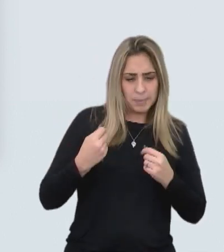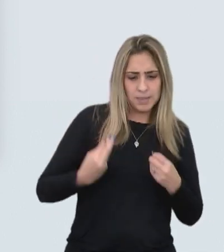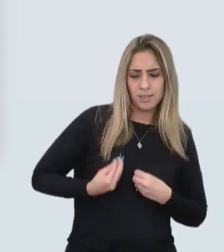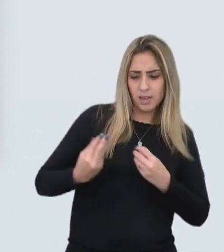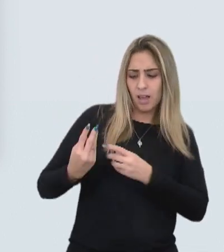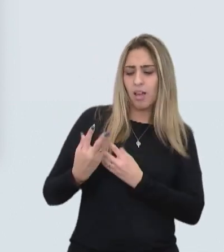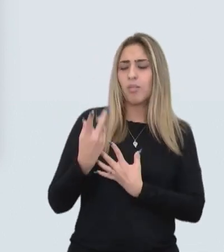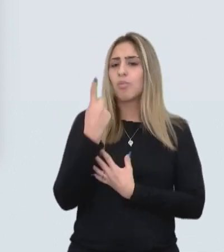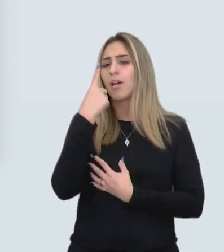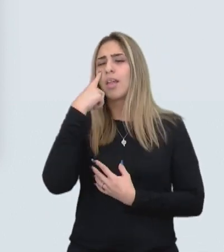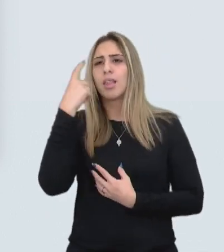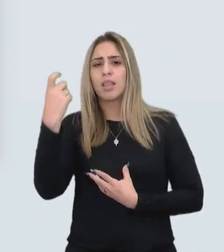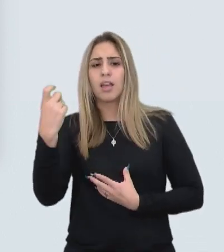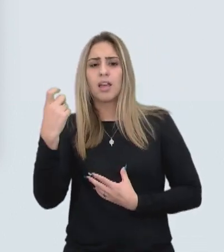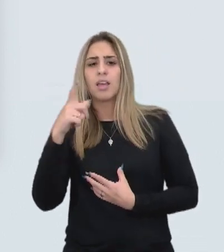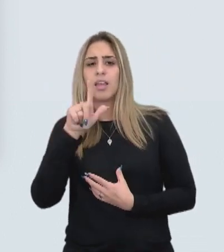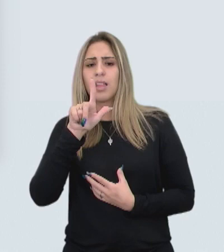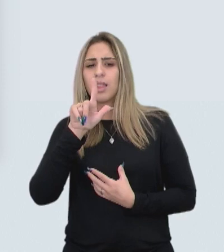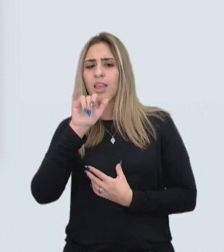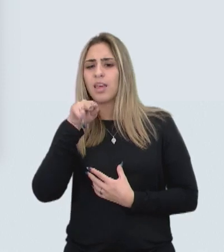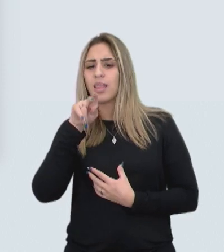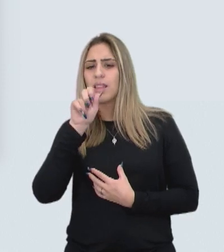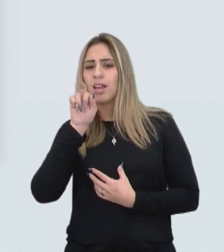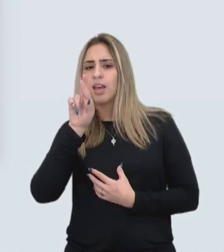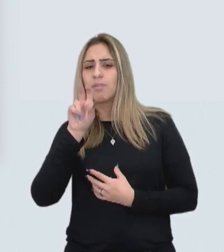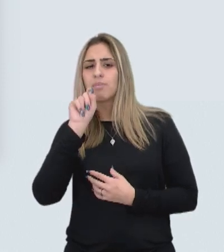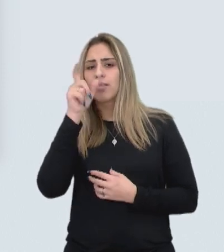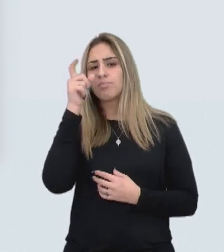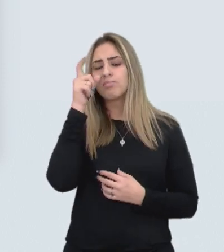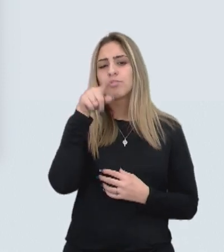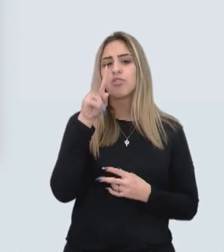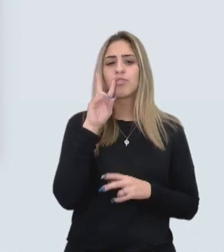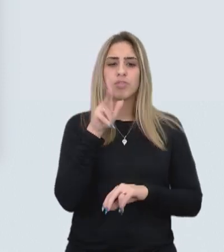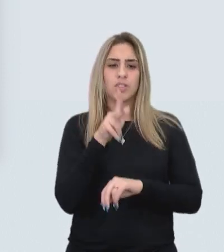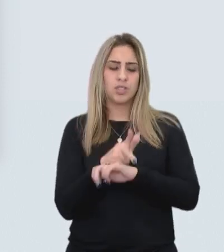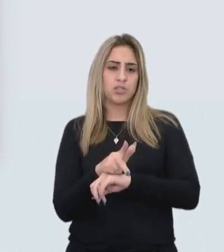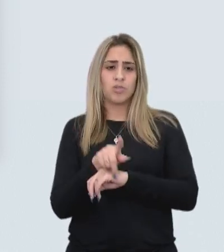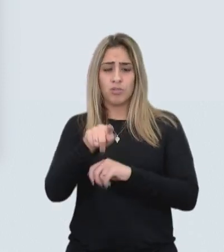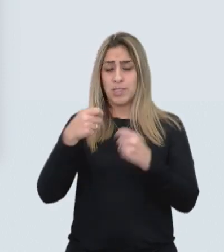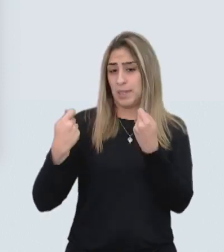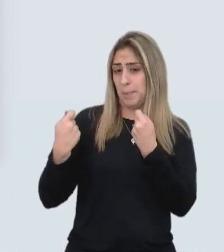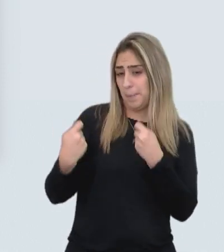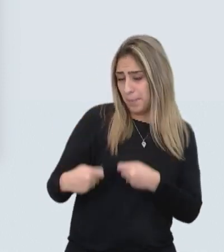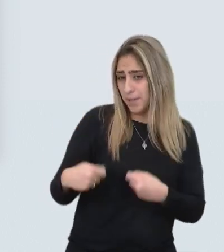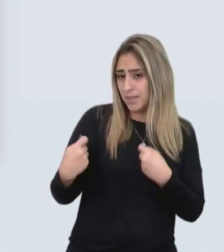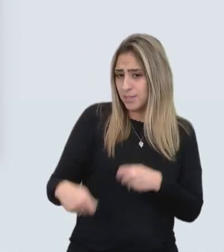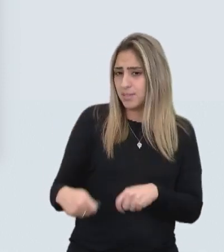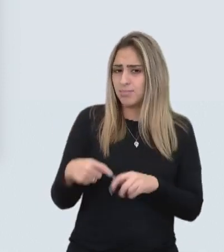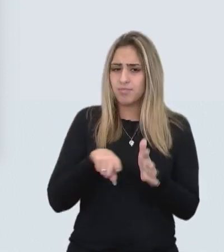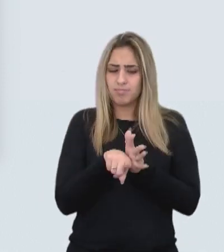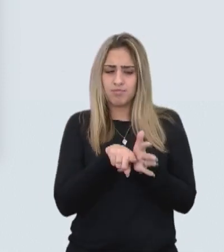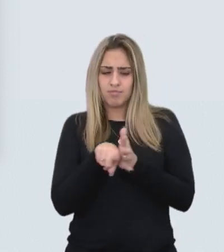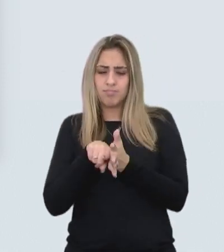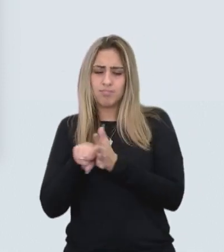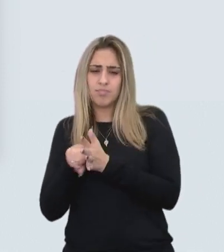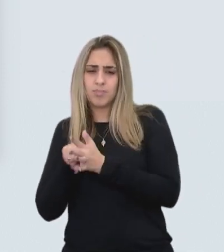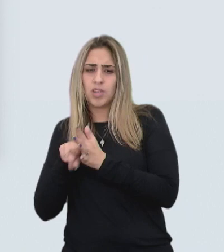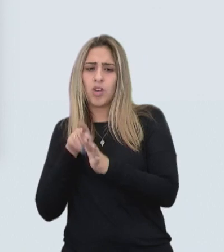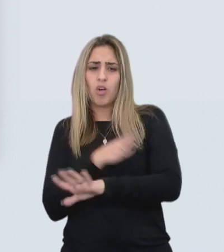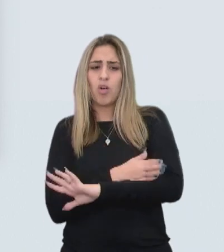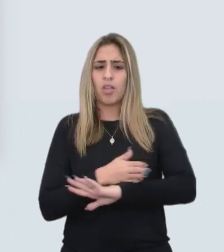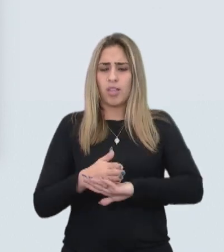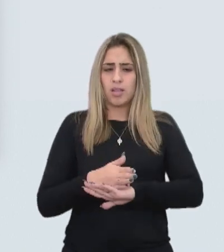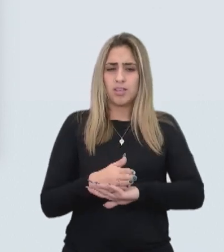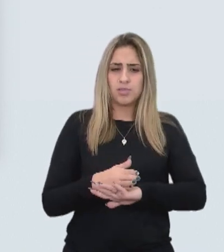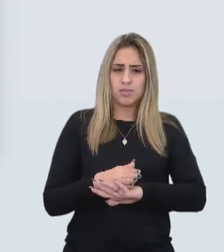uma ideia linear para quem está assistindo o seu vídeo, certo? Você precisa levantar ali um início